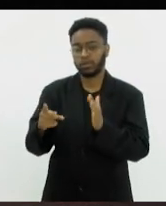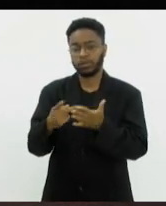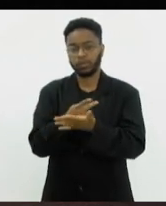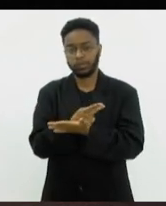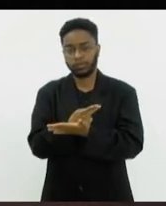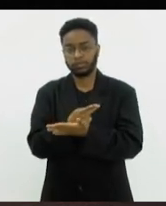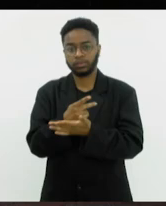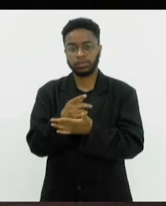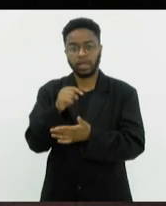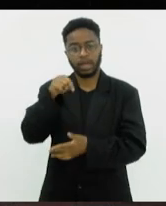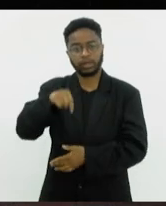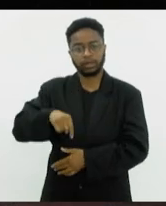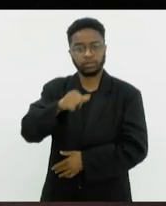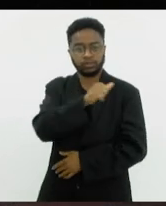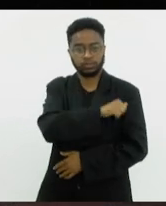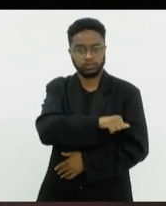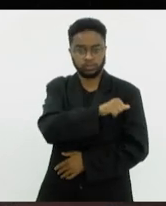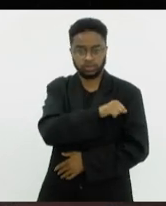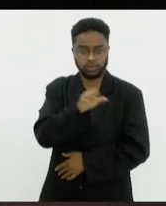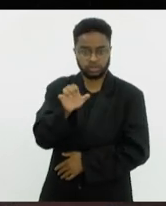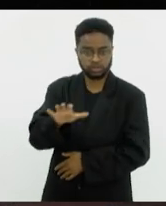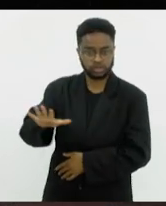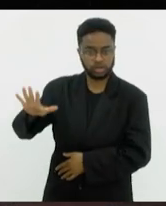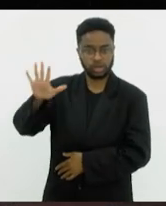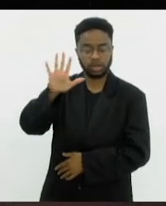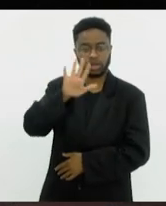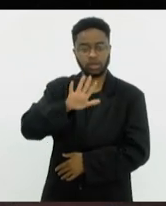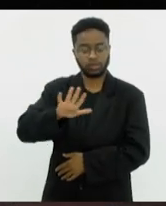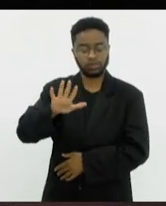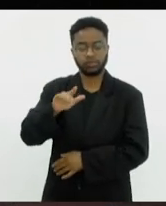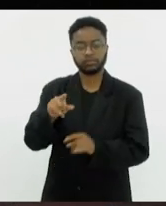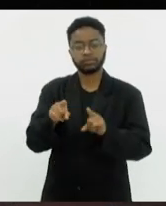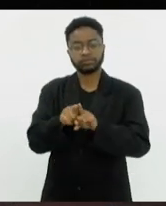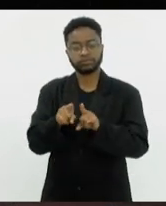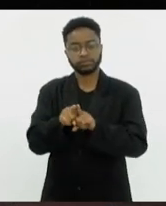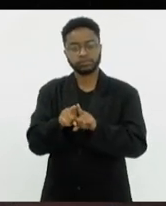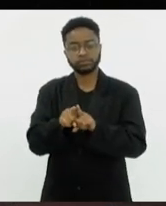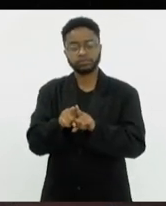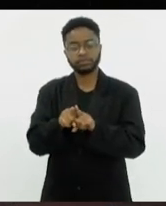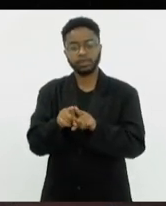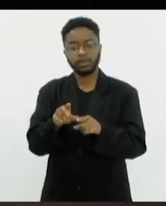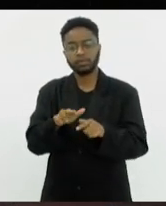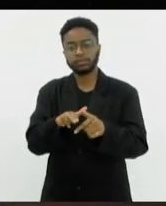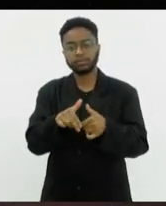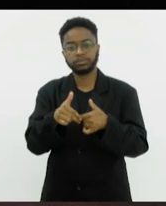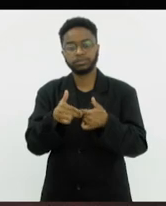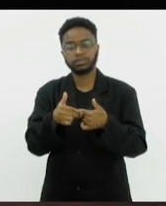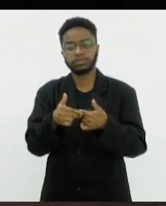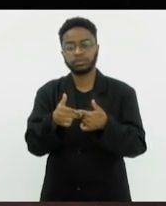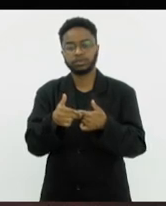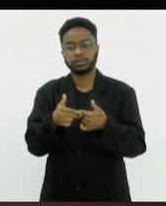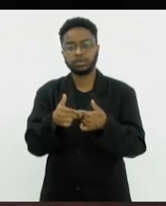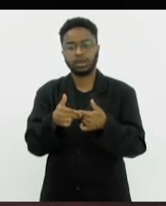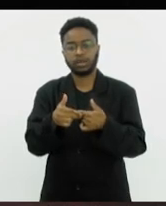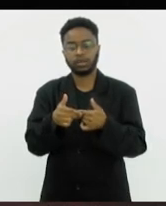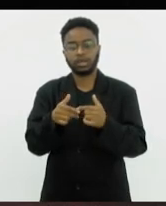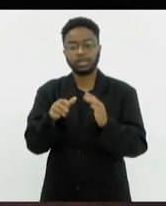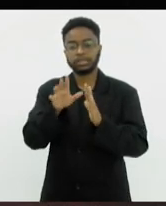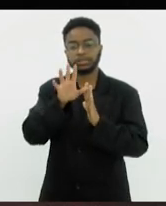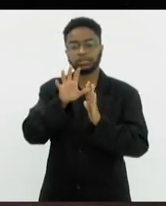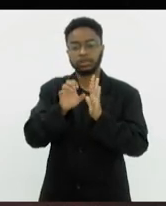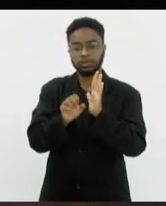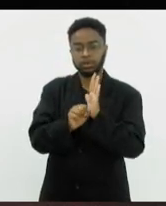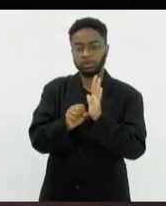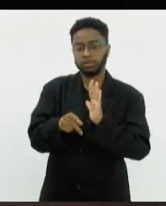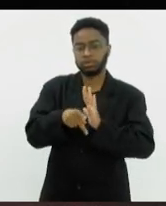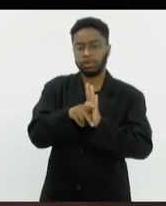todo o estado do Rio de Janeiro, como também pelo simbolismo do carnaval, que